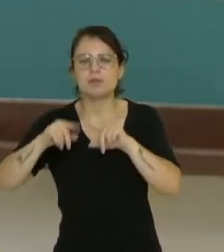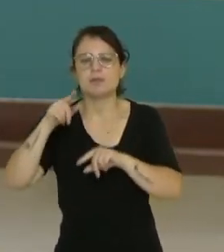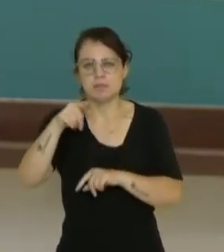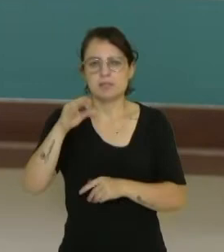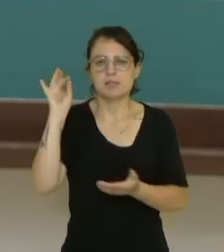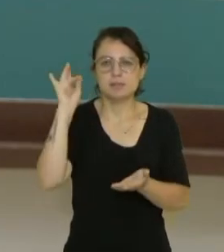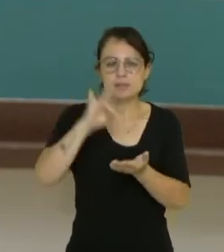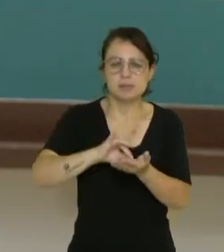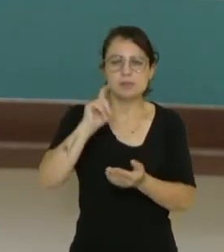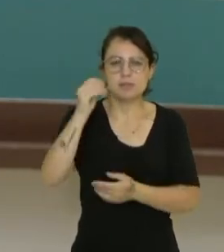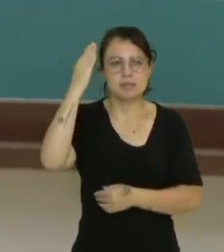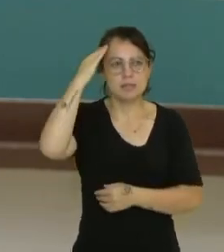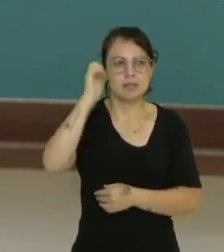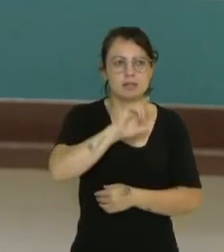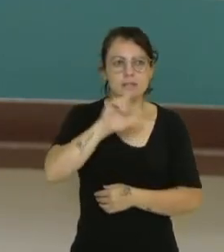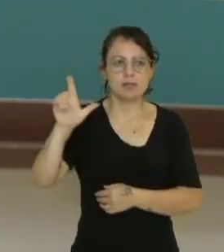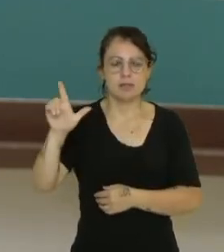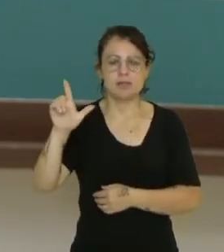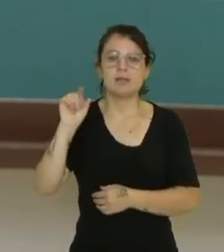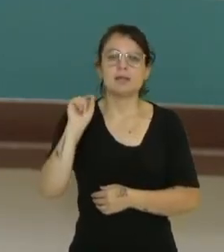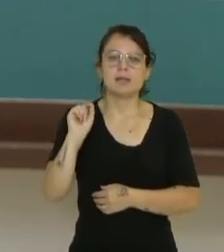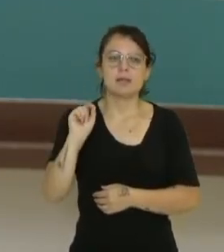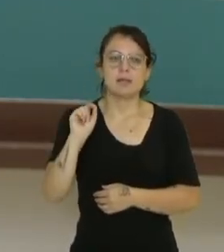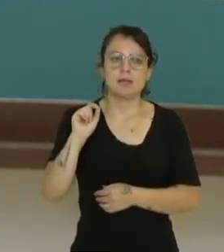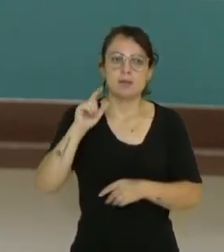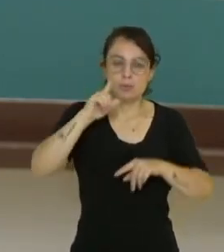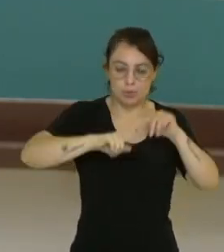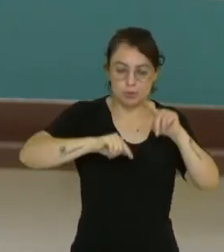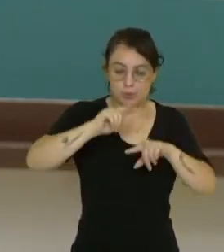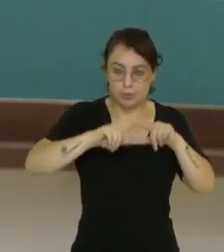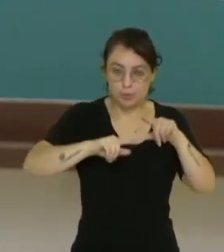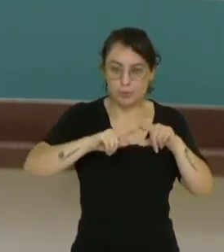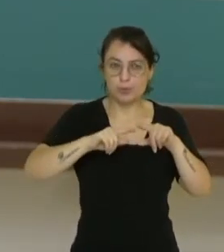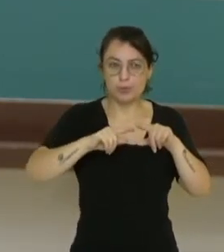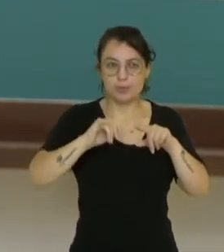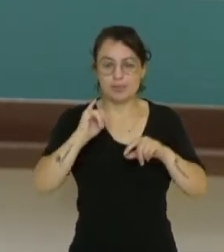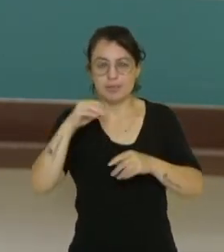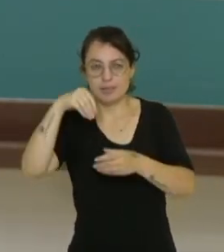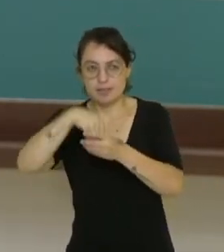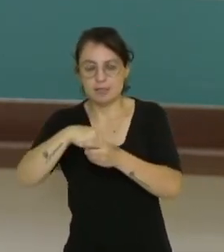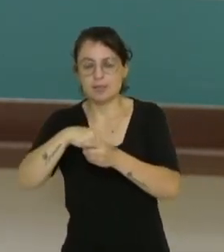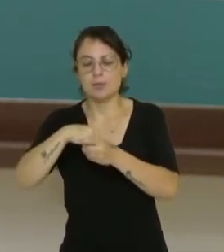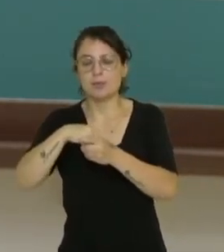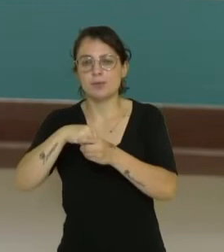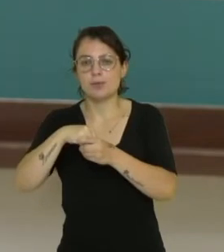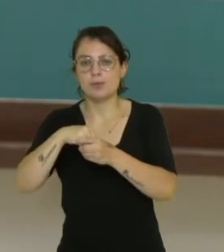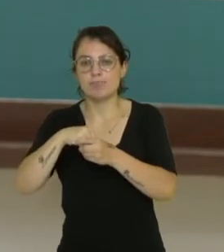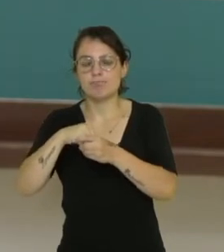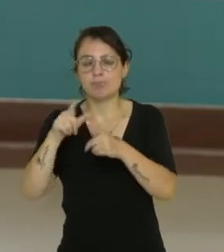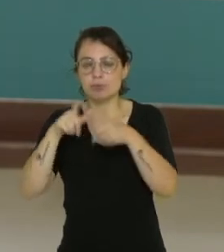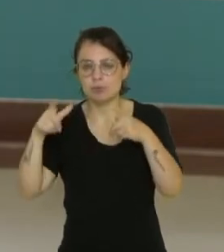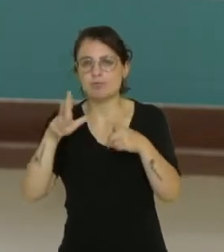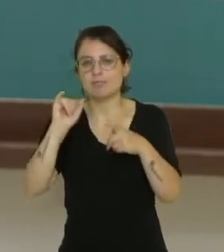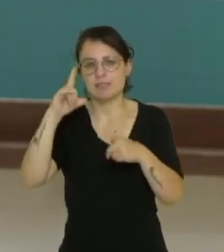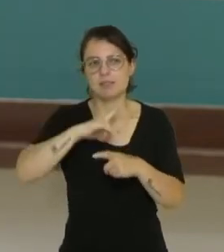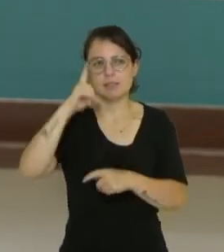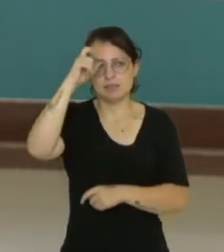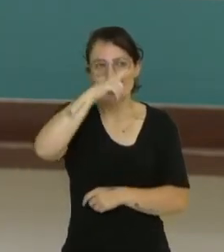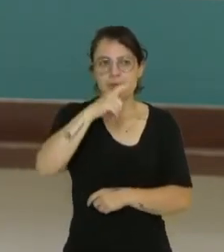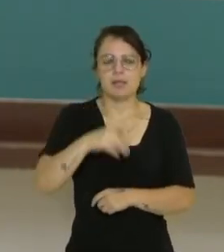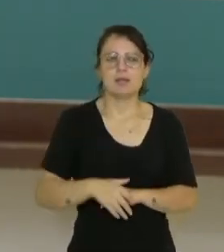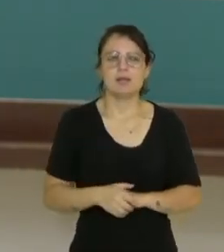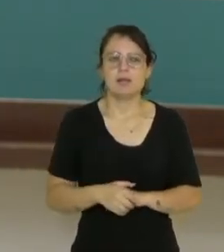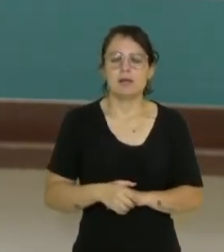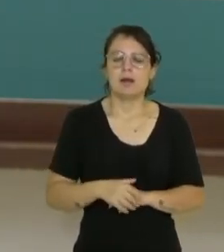você começa a entender que à medida que esse produto interno bruto diminui, você vai ter crise. Algumas crises devem ser levantadas